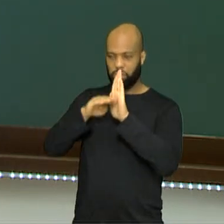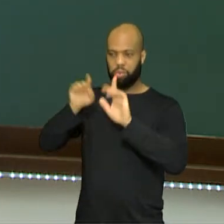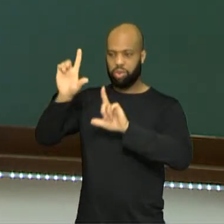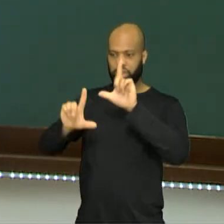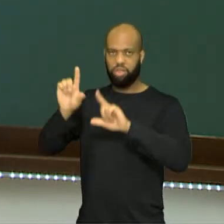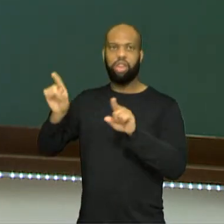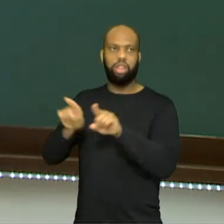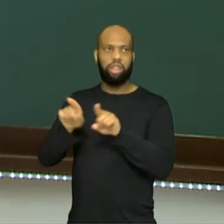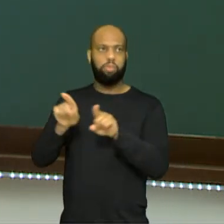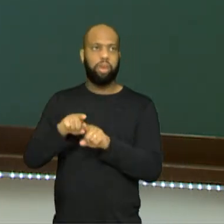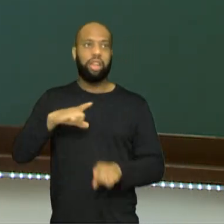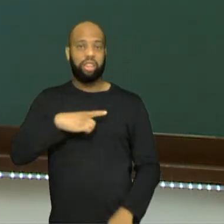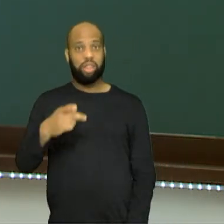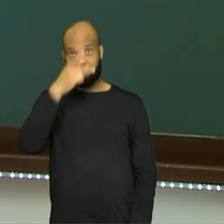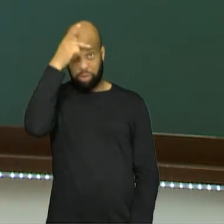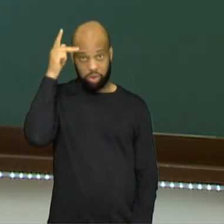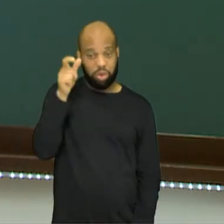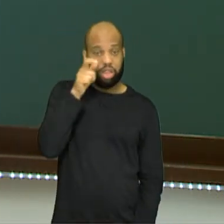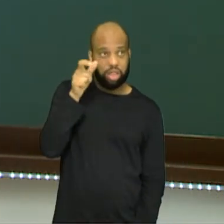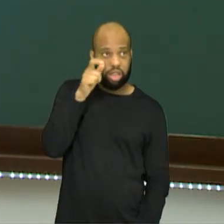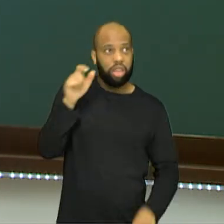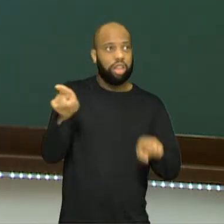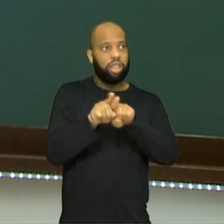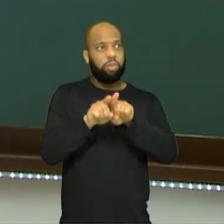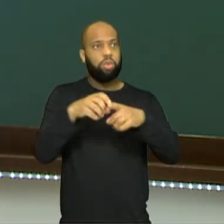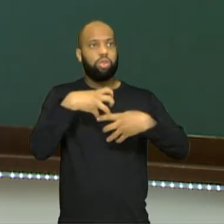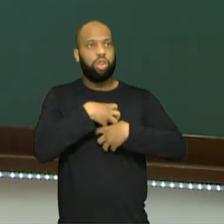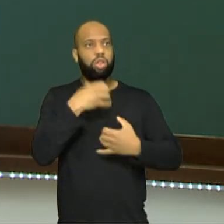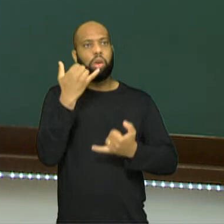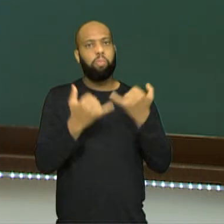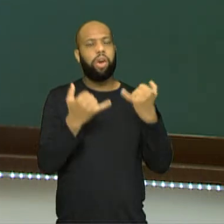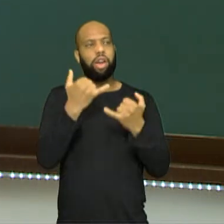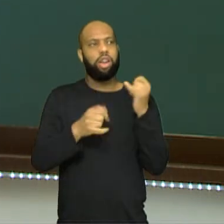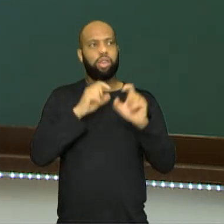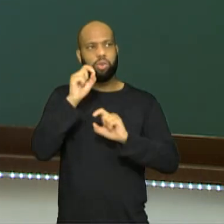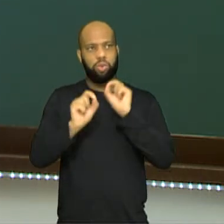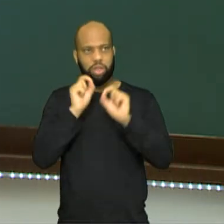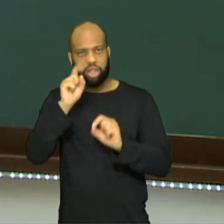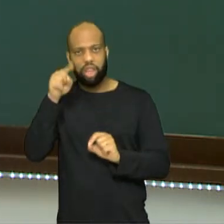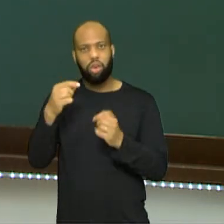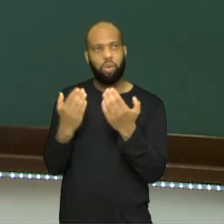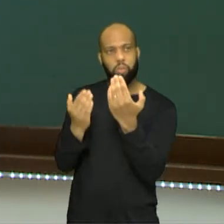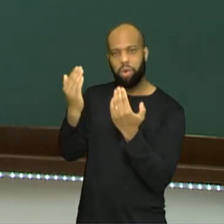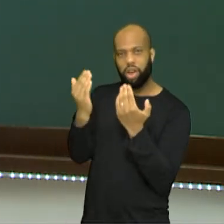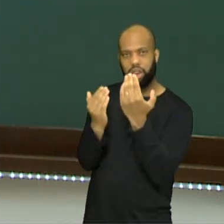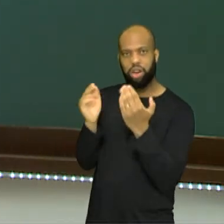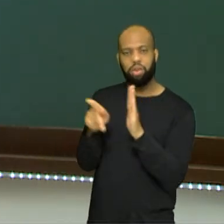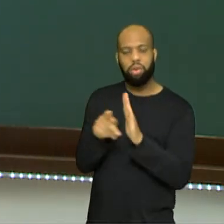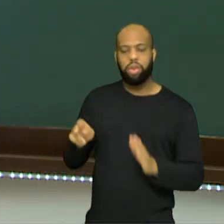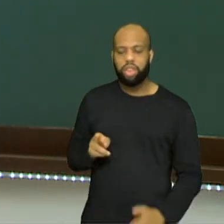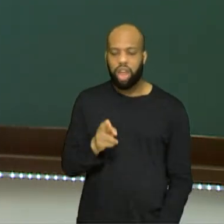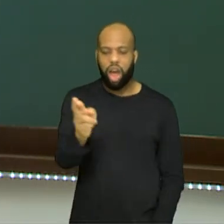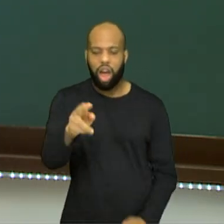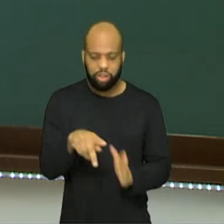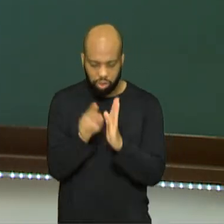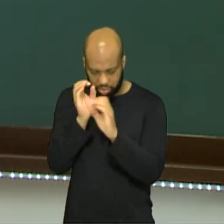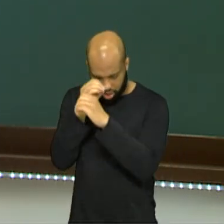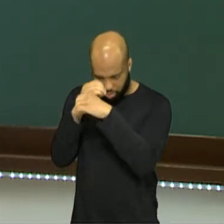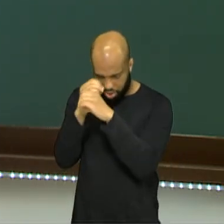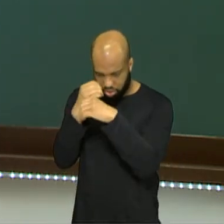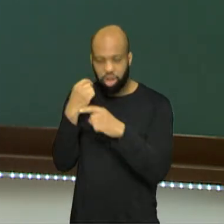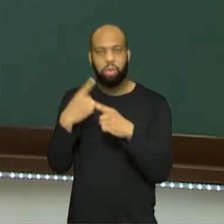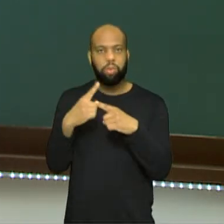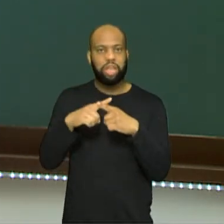os próprios telespectadores, eles agem como ali uma analogia, uma comparação, como ratos de laboratório, porque eles